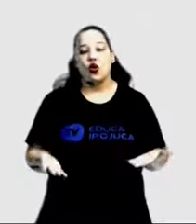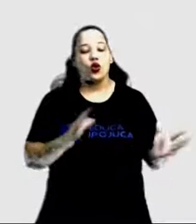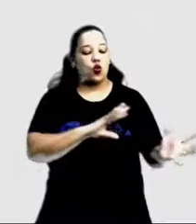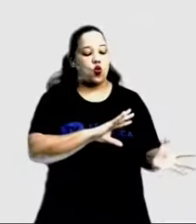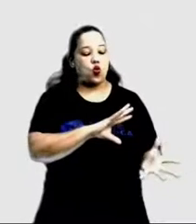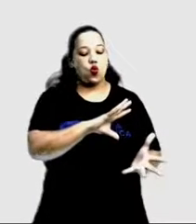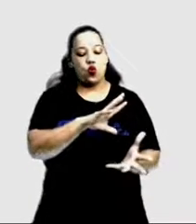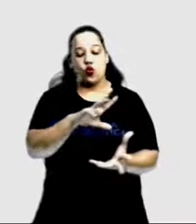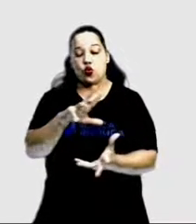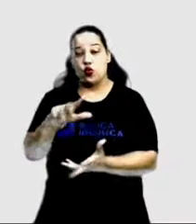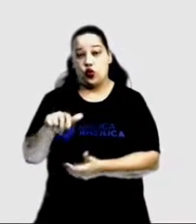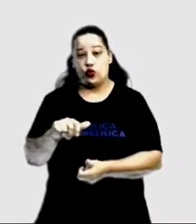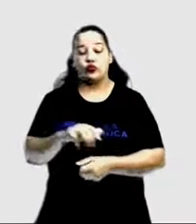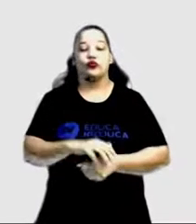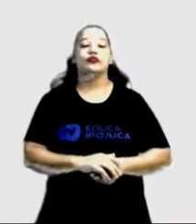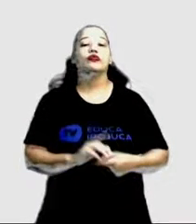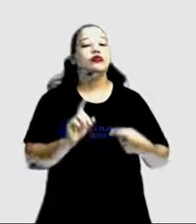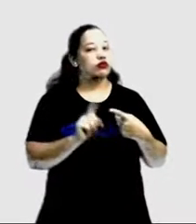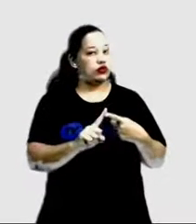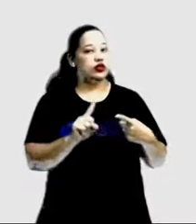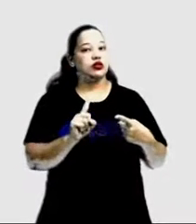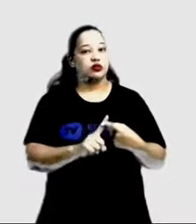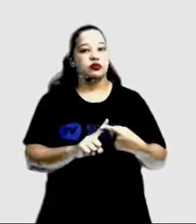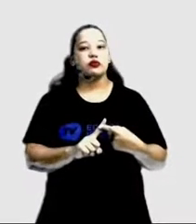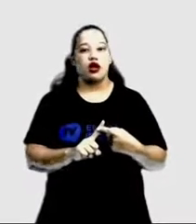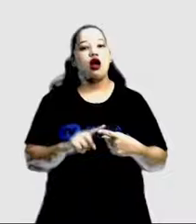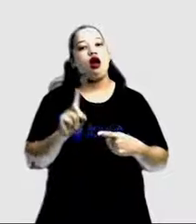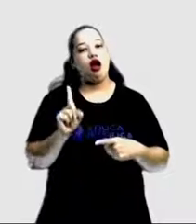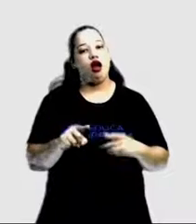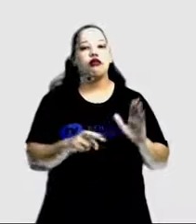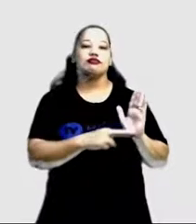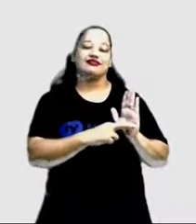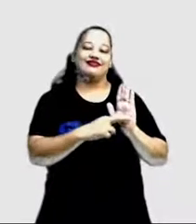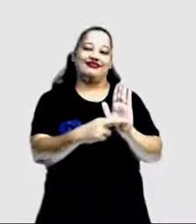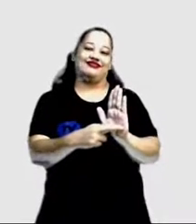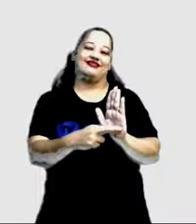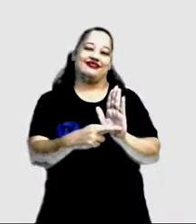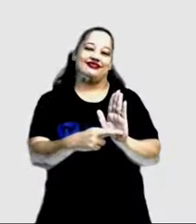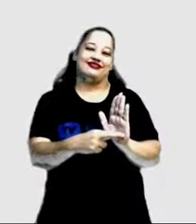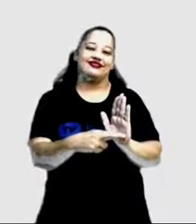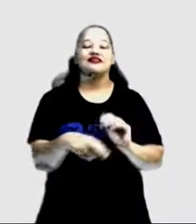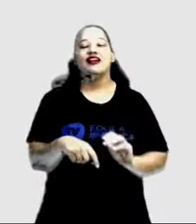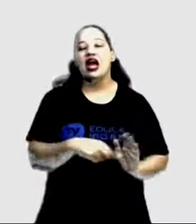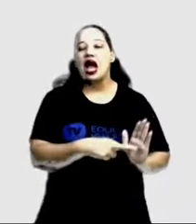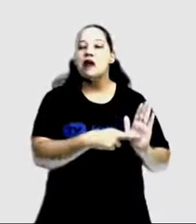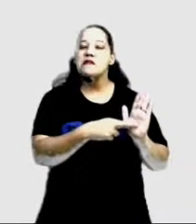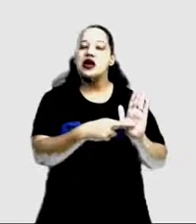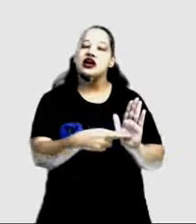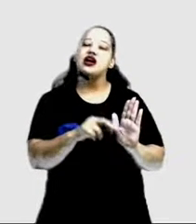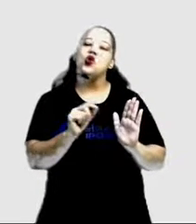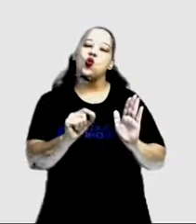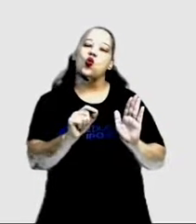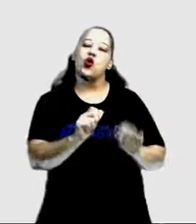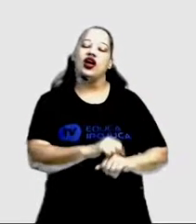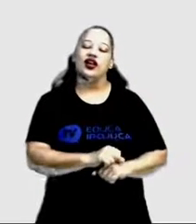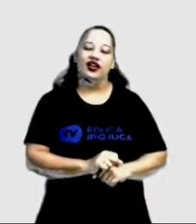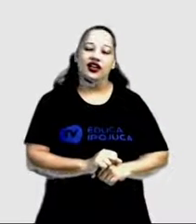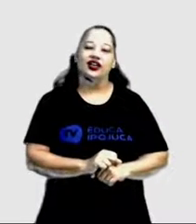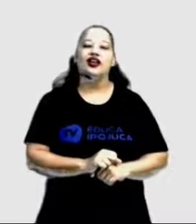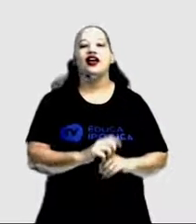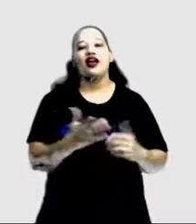globo também é uma representação. É a representação de uma figura